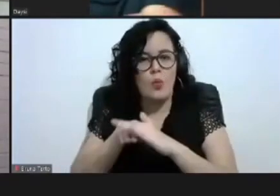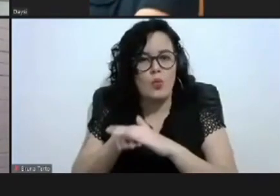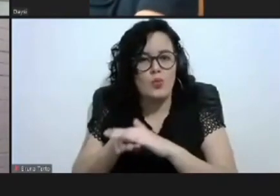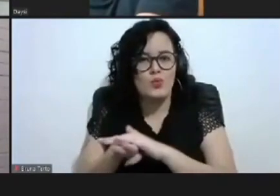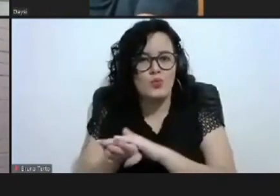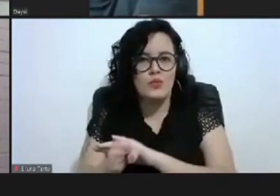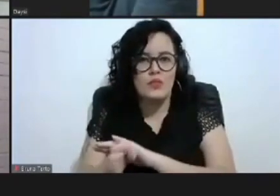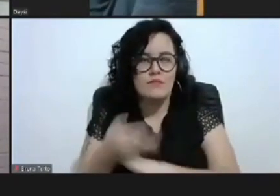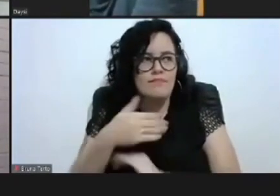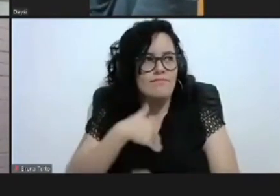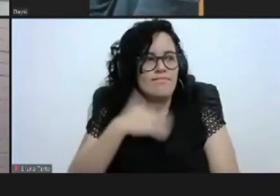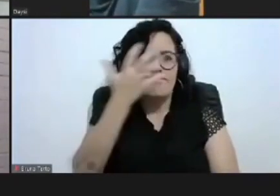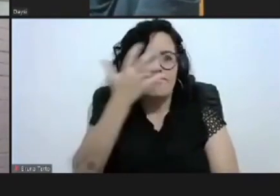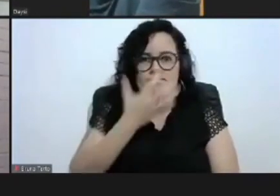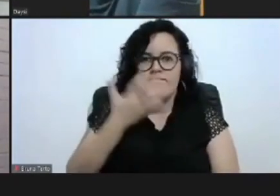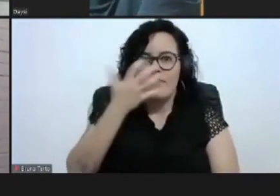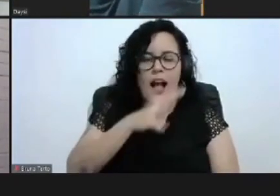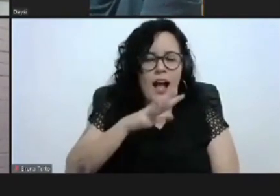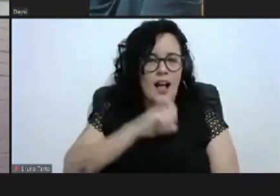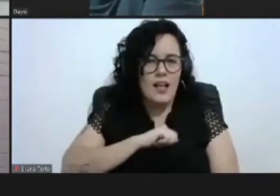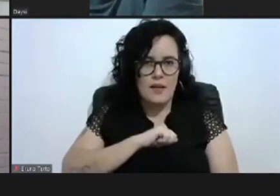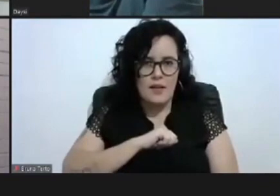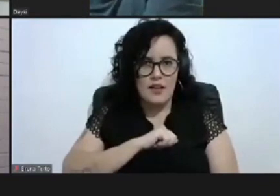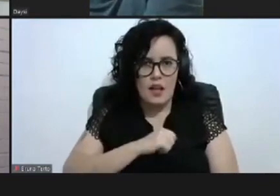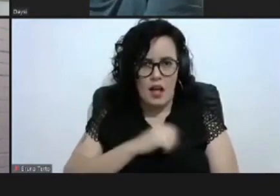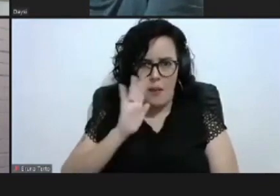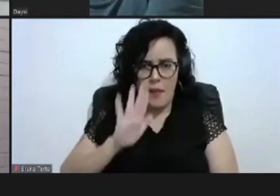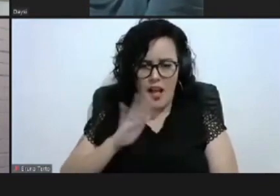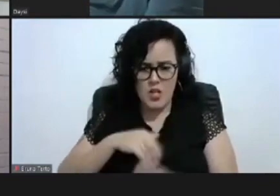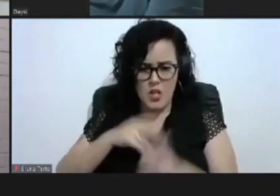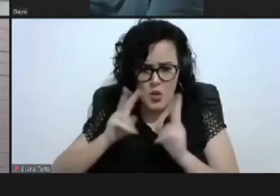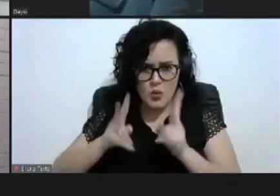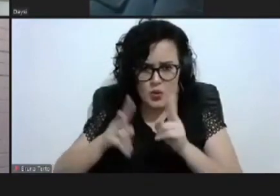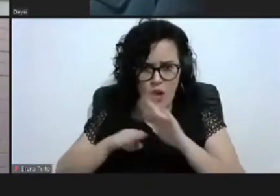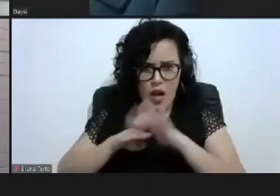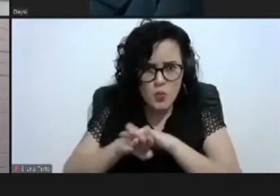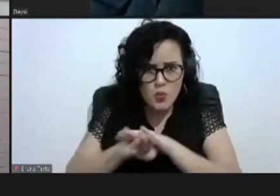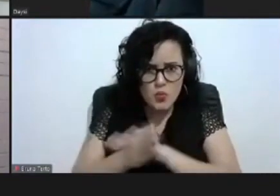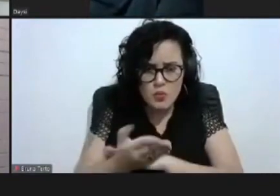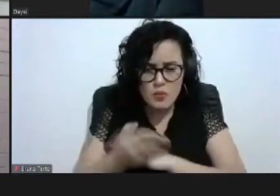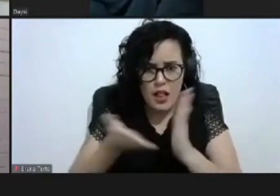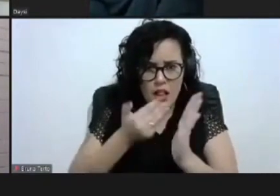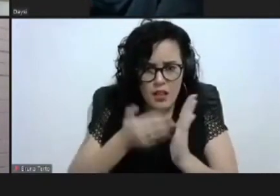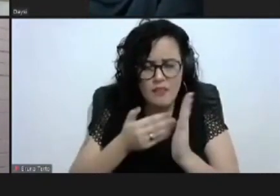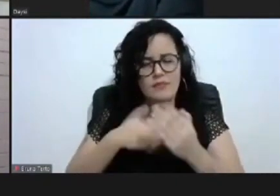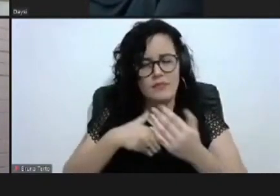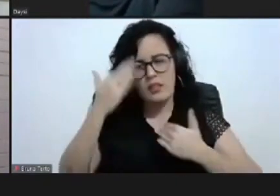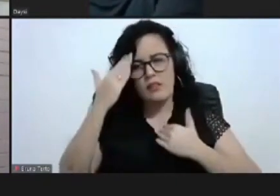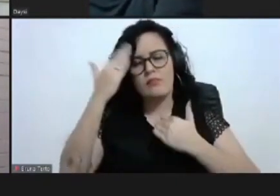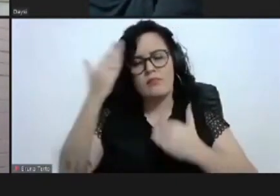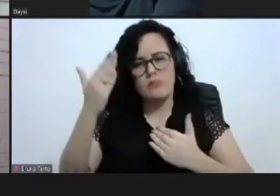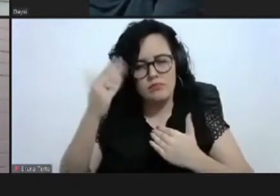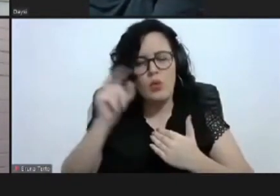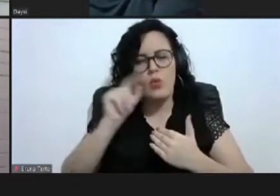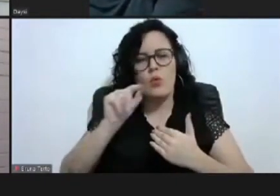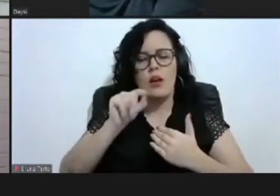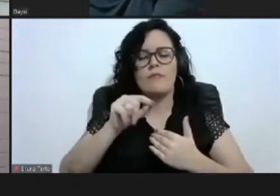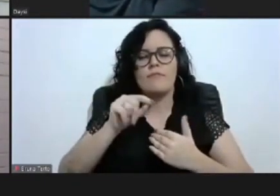frente, para se manter isso como um hábito, né? Eu sou muito grata a uma política pública,